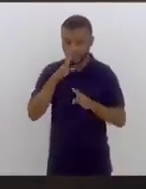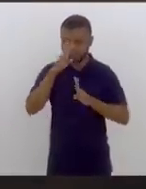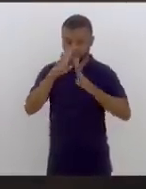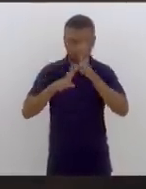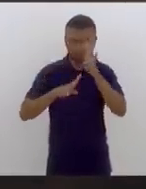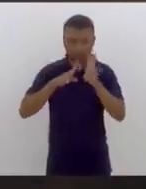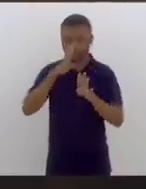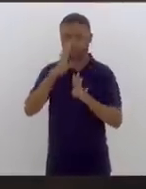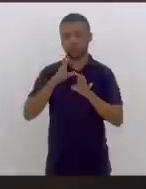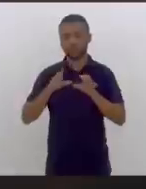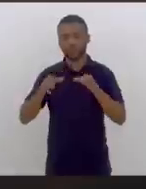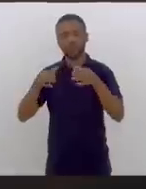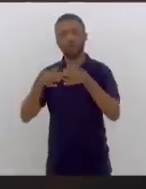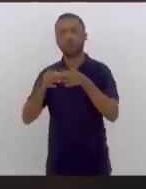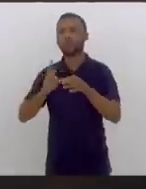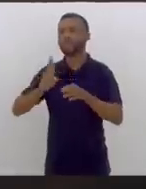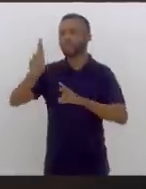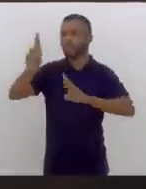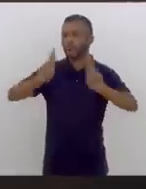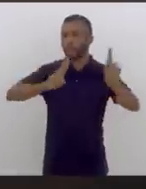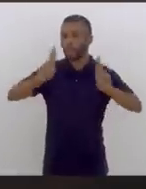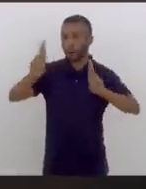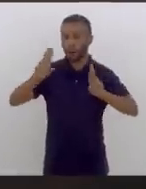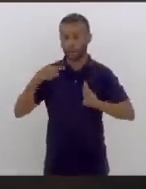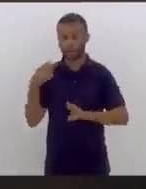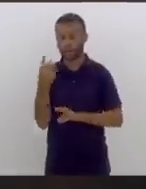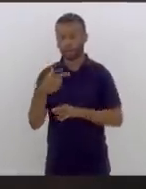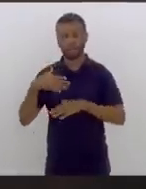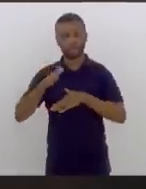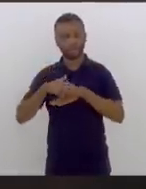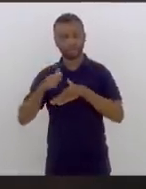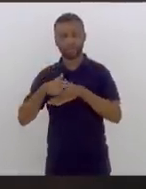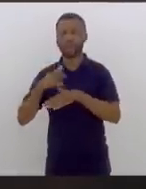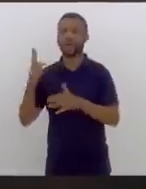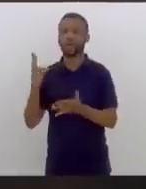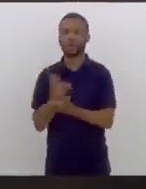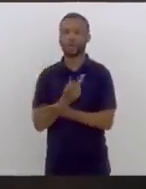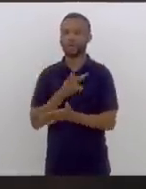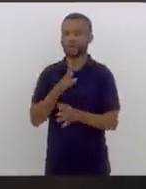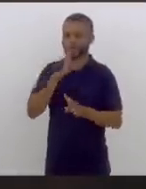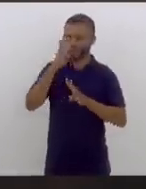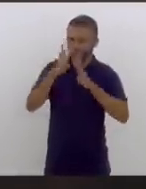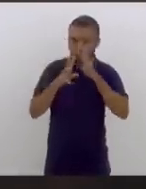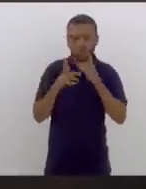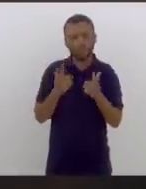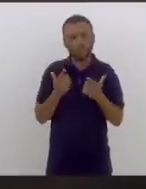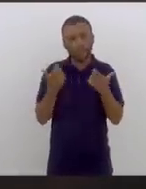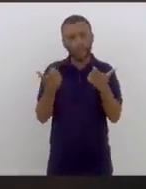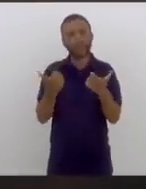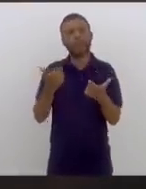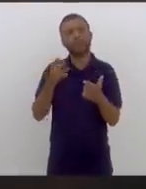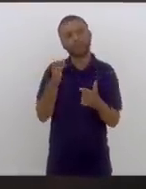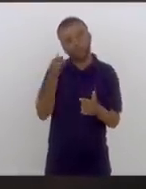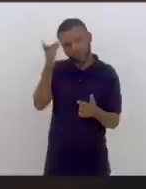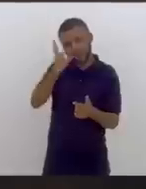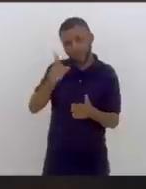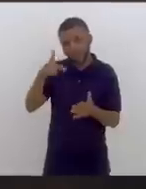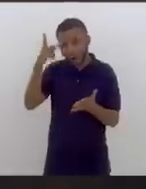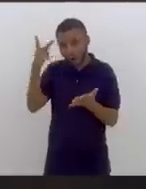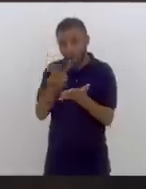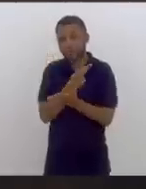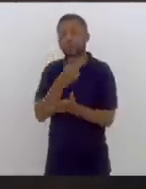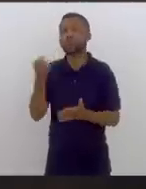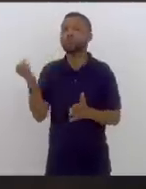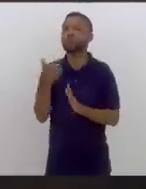participação de corpo técnico de pessoas do nosso lado de cá aconteceu o que aconteceu isso é uma guerra avisada que que vai acontecer com o novo Código de